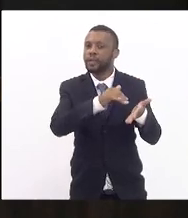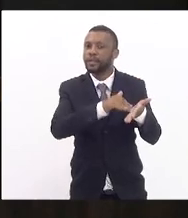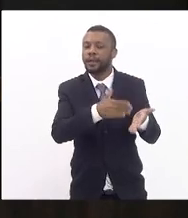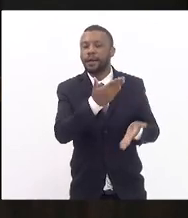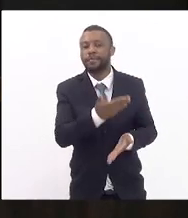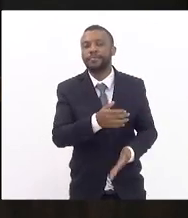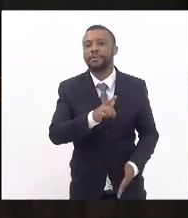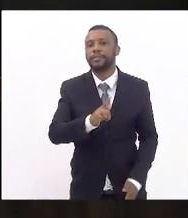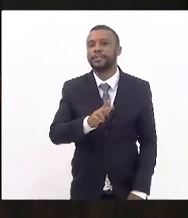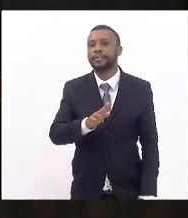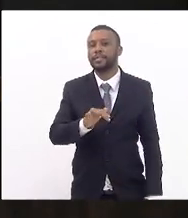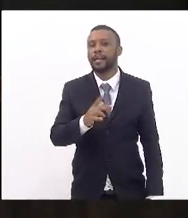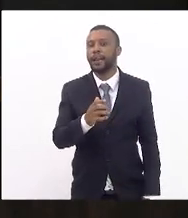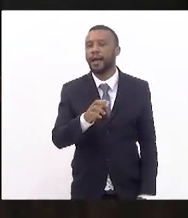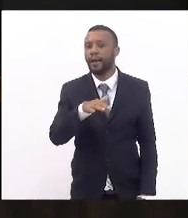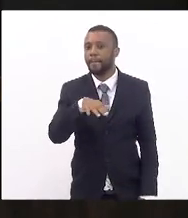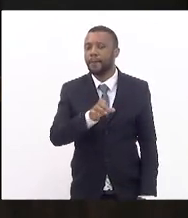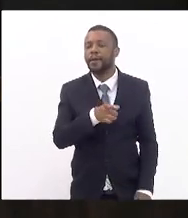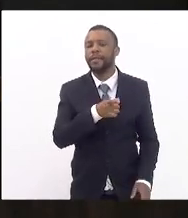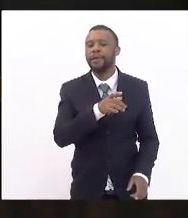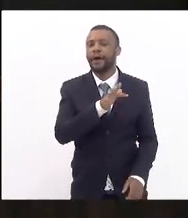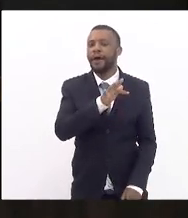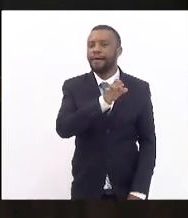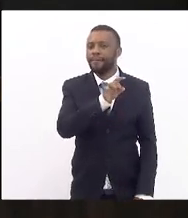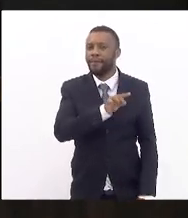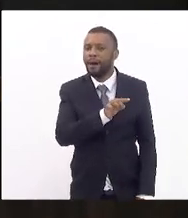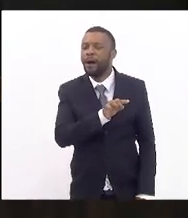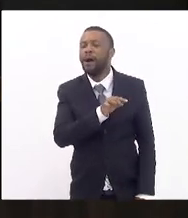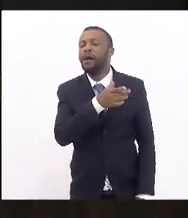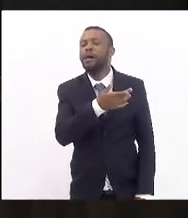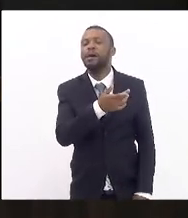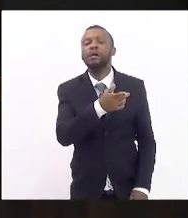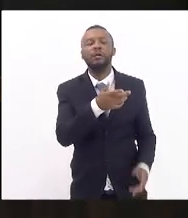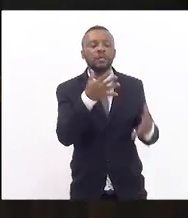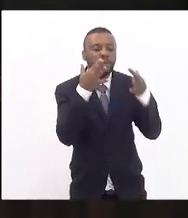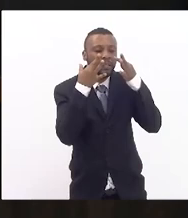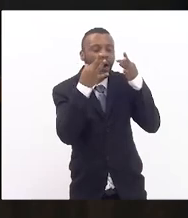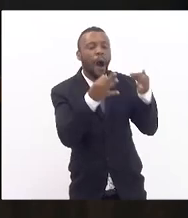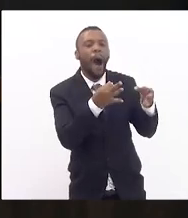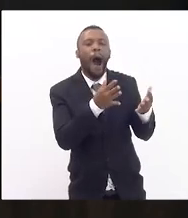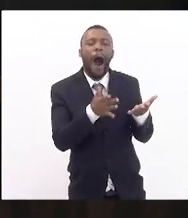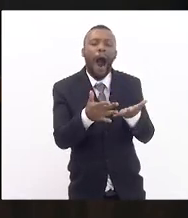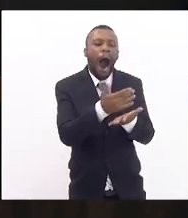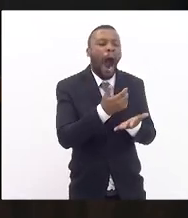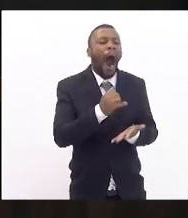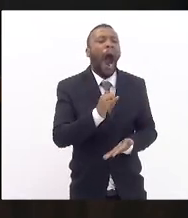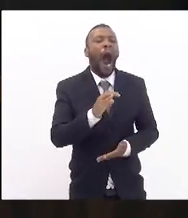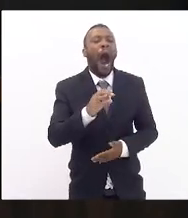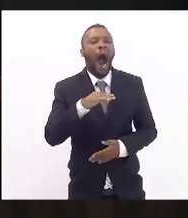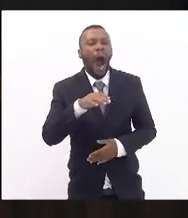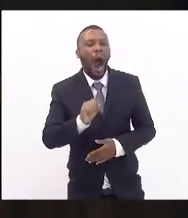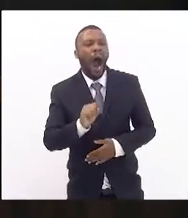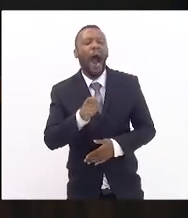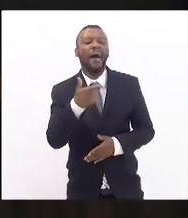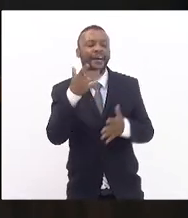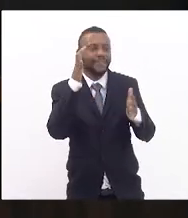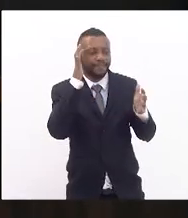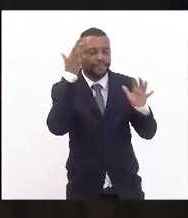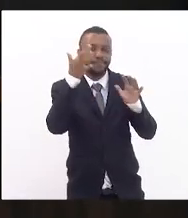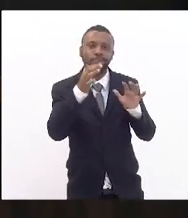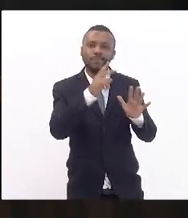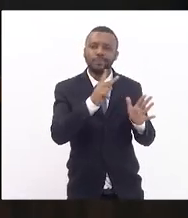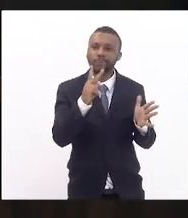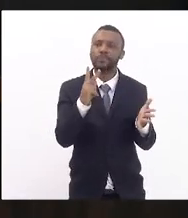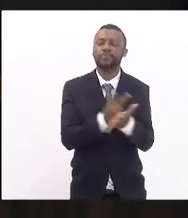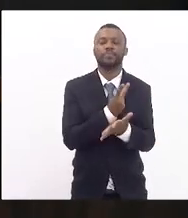de Fazenda, chamando a atenção para a arrecadação do ICMS, que na ocasião ela foi muito superior